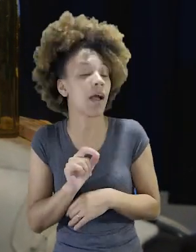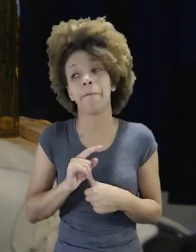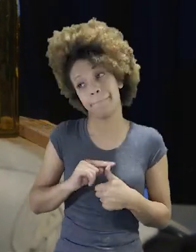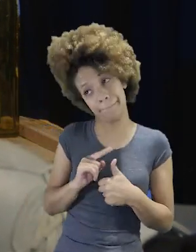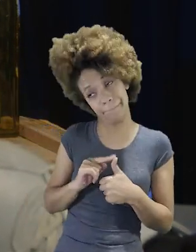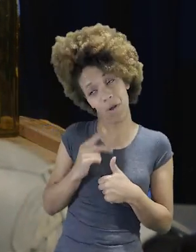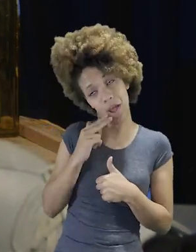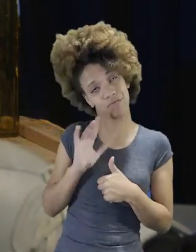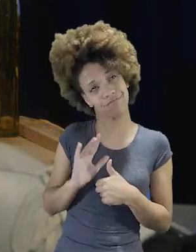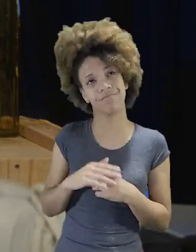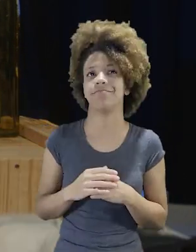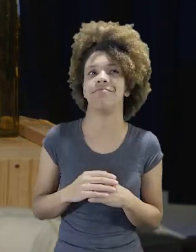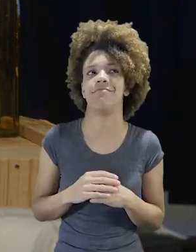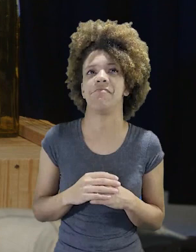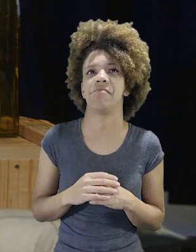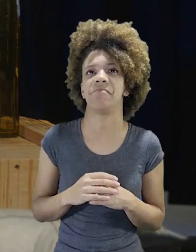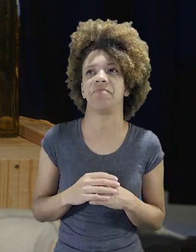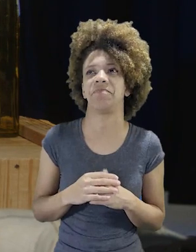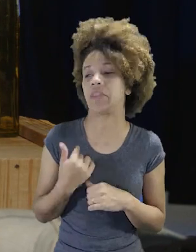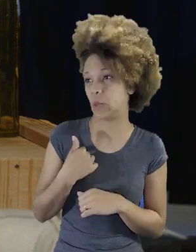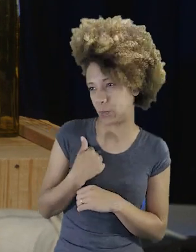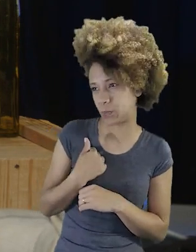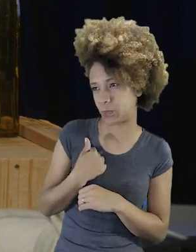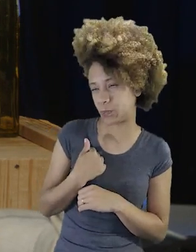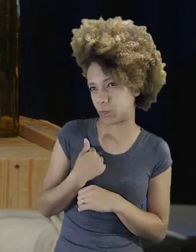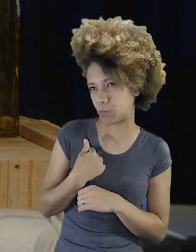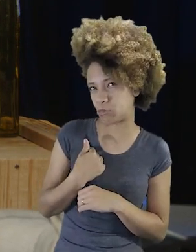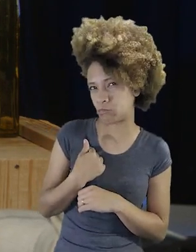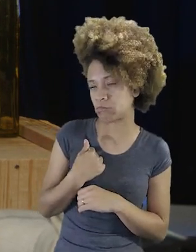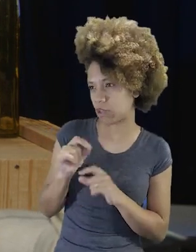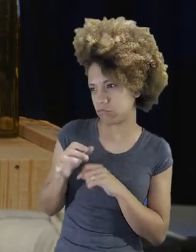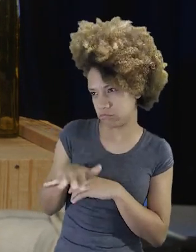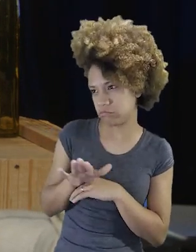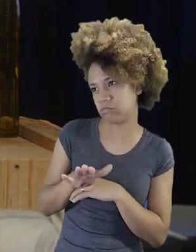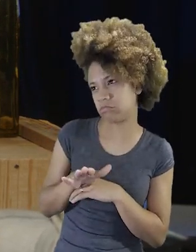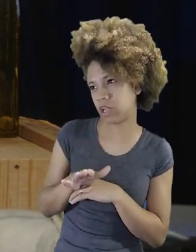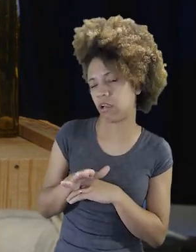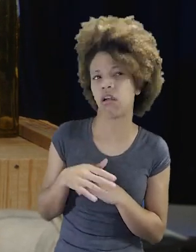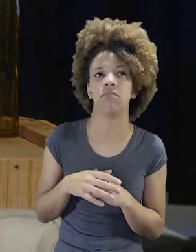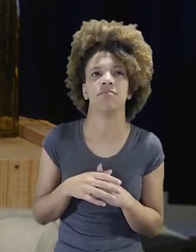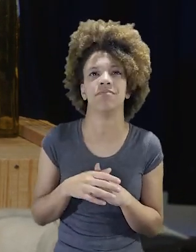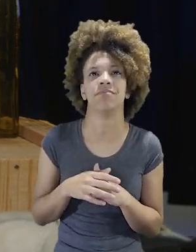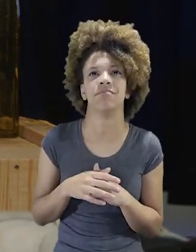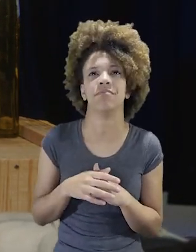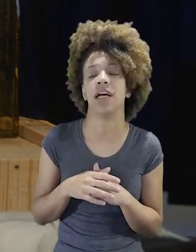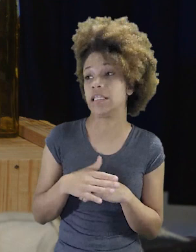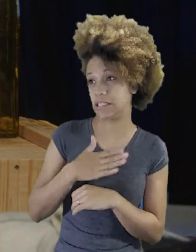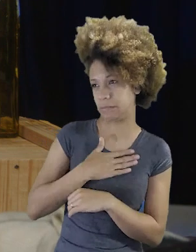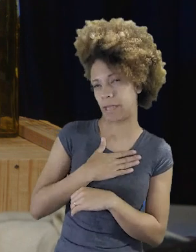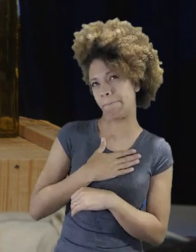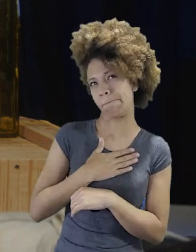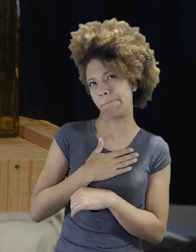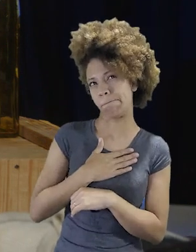eu essa questão da minha a minha questão racial sim